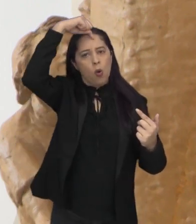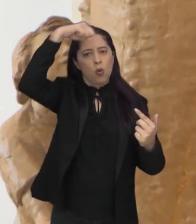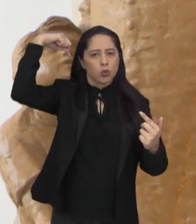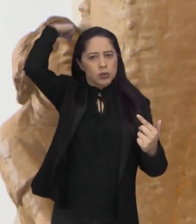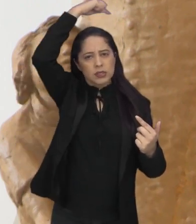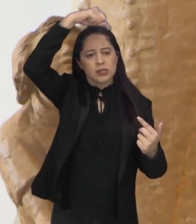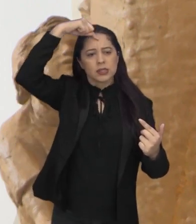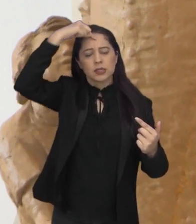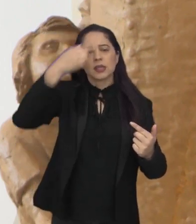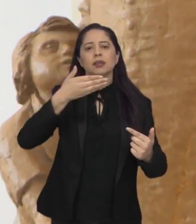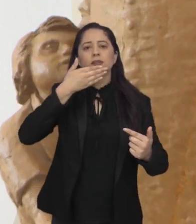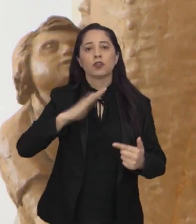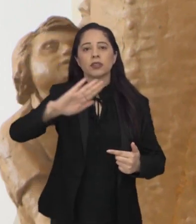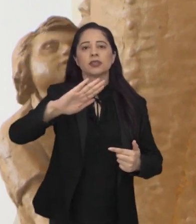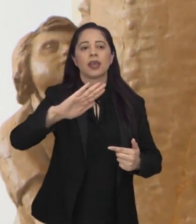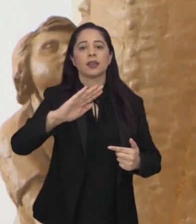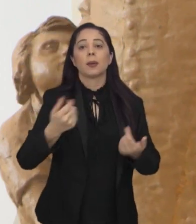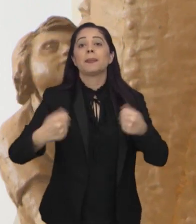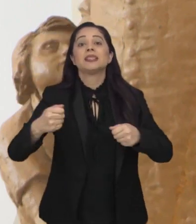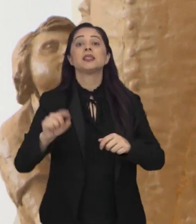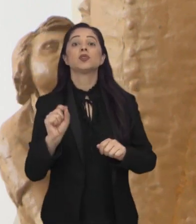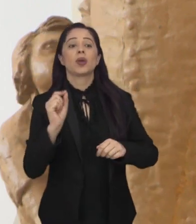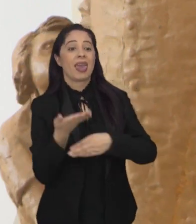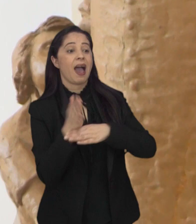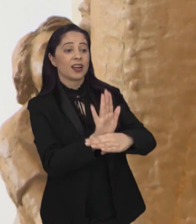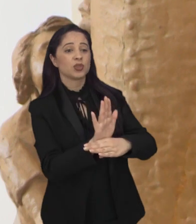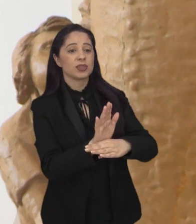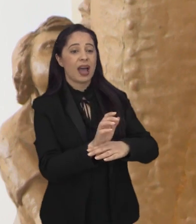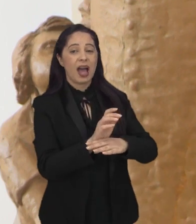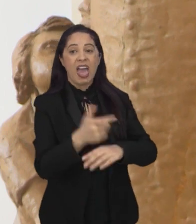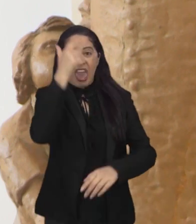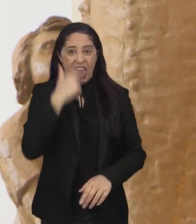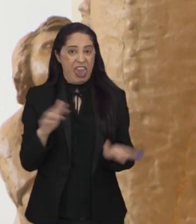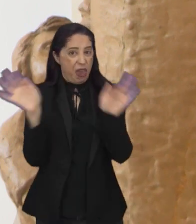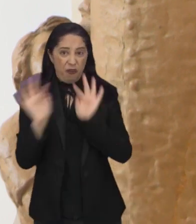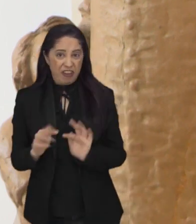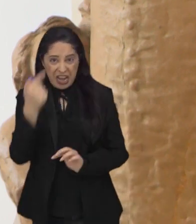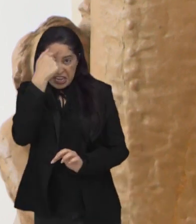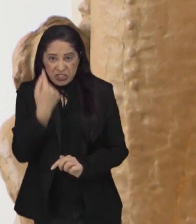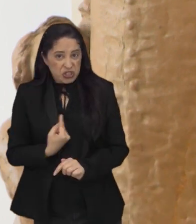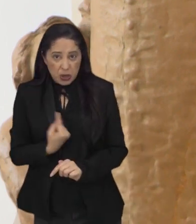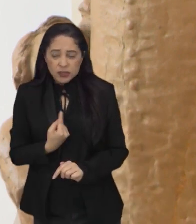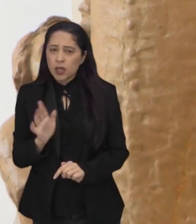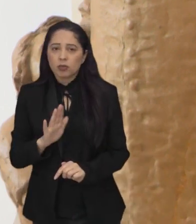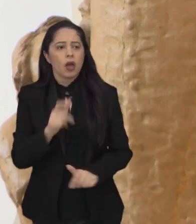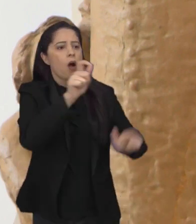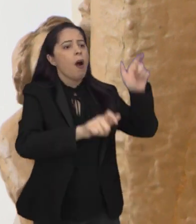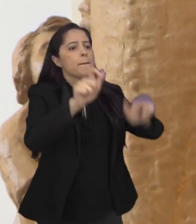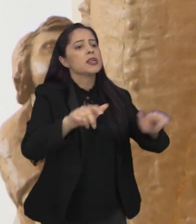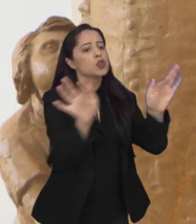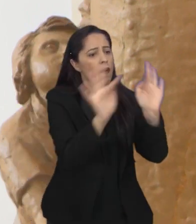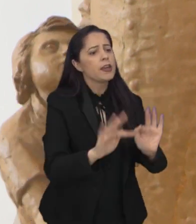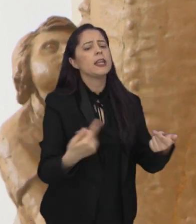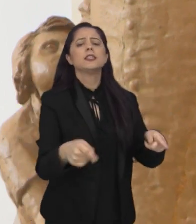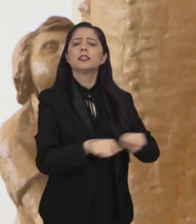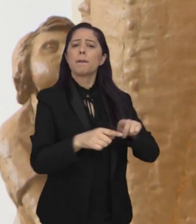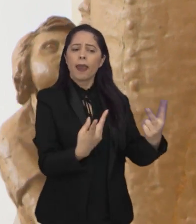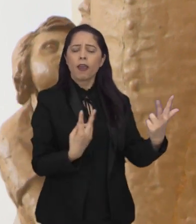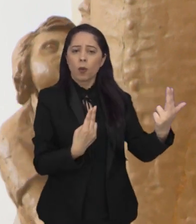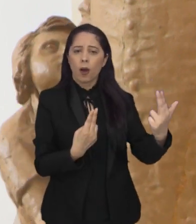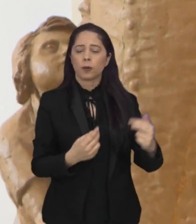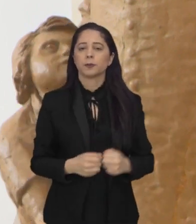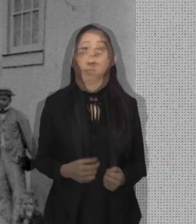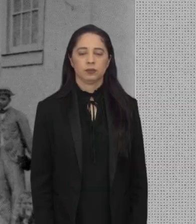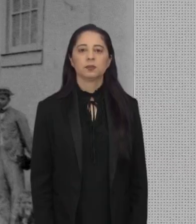era a ideia de São Vicente, não basta a gente ser santo, não basta eu ser feliz, eu tenho que fazer o